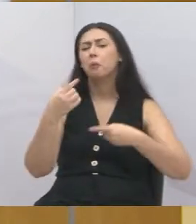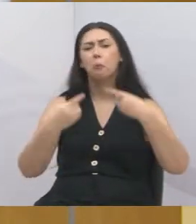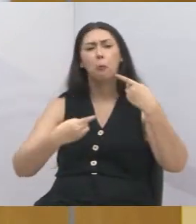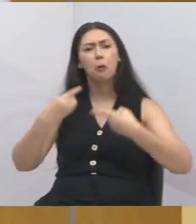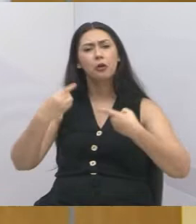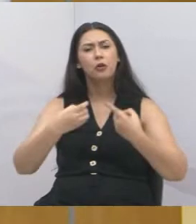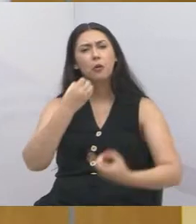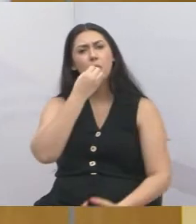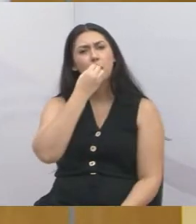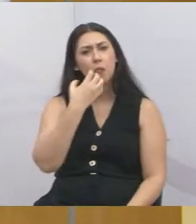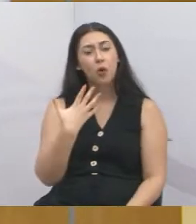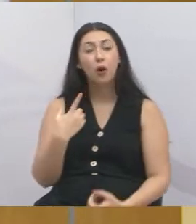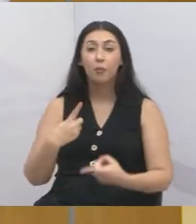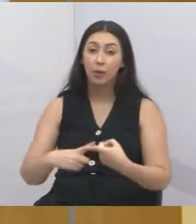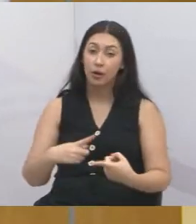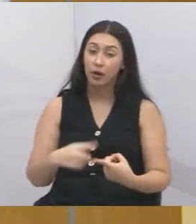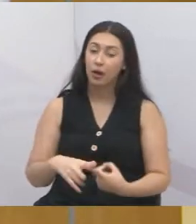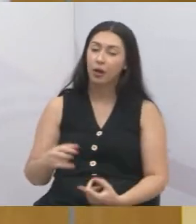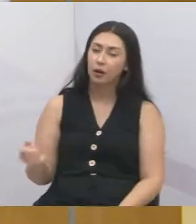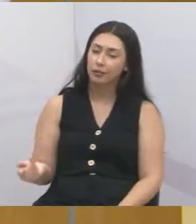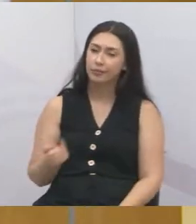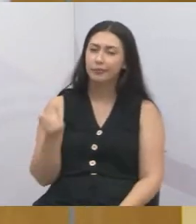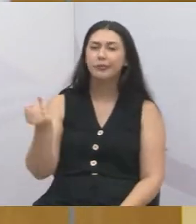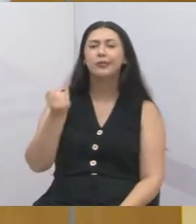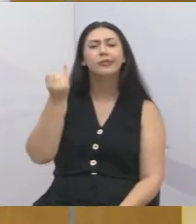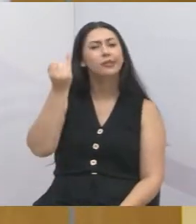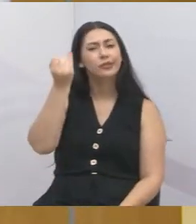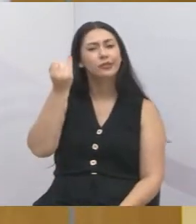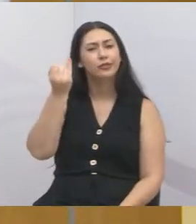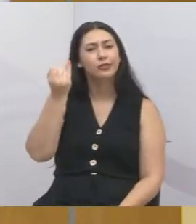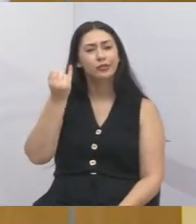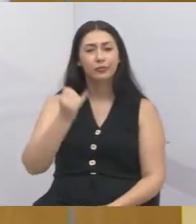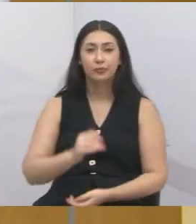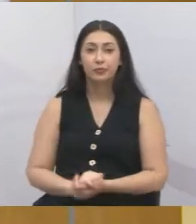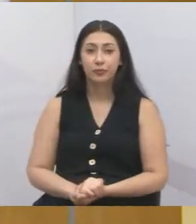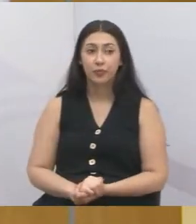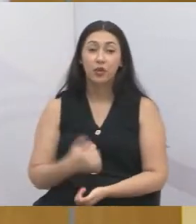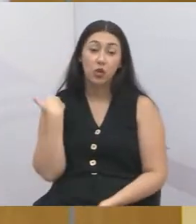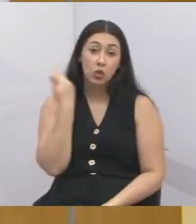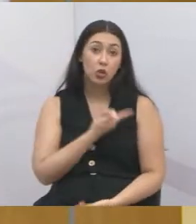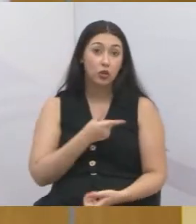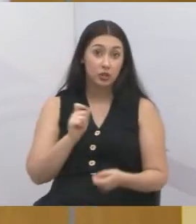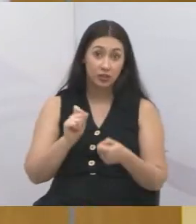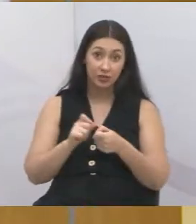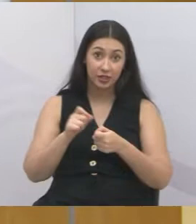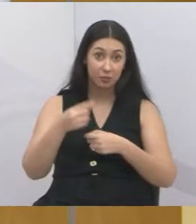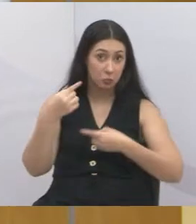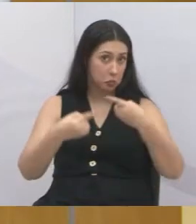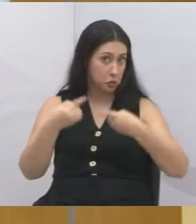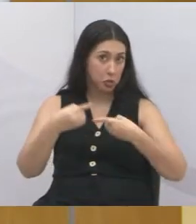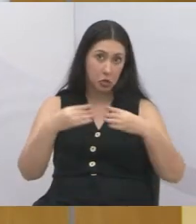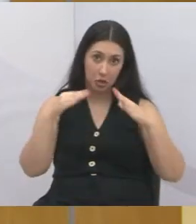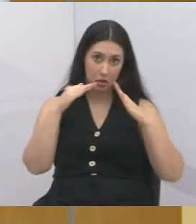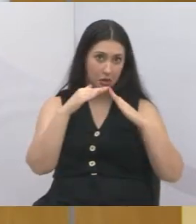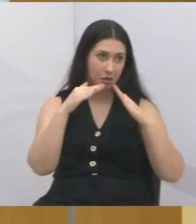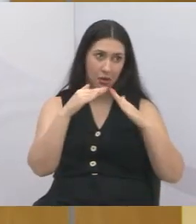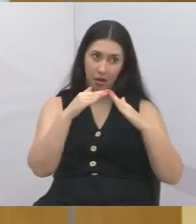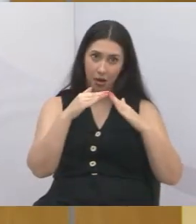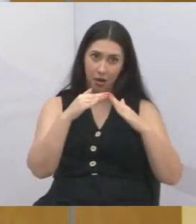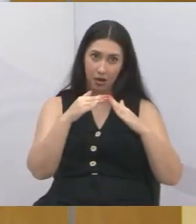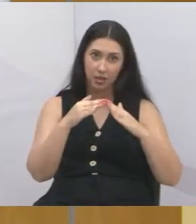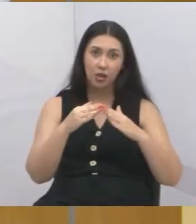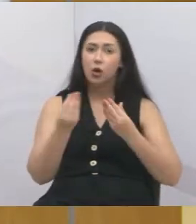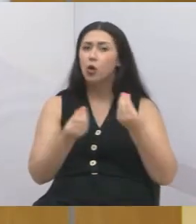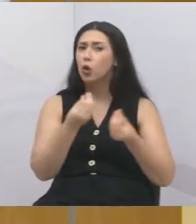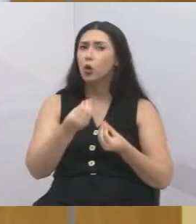política, porque ela é necessária em todos os aspectos. Nós fazemos política dentro da nossa casa. Para chegar essa